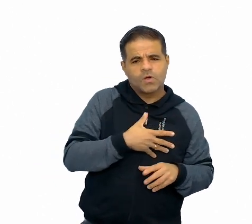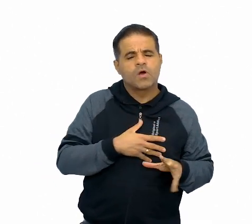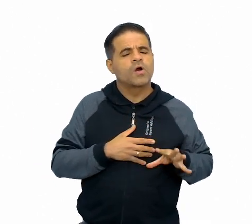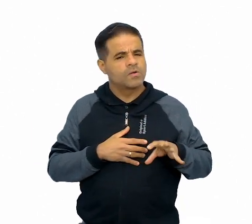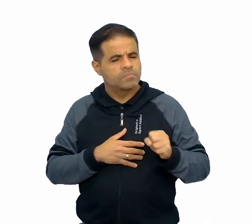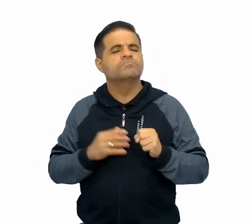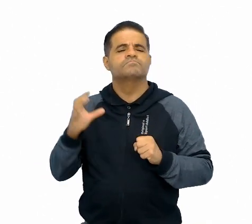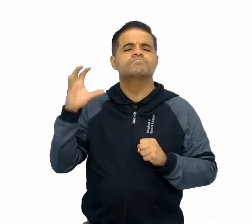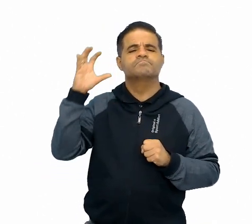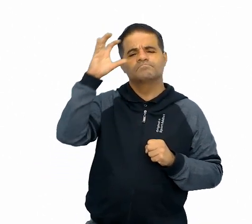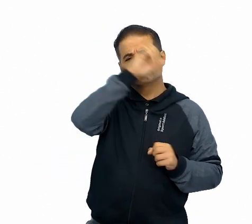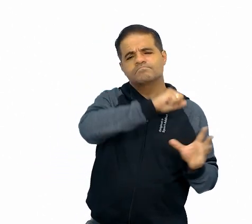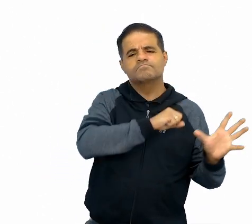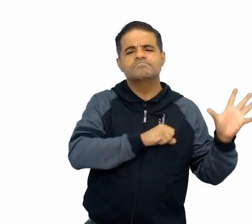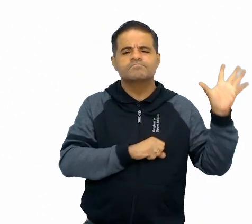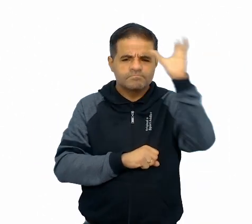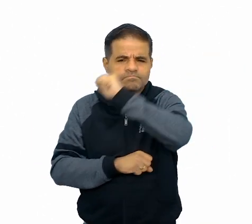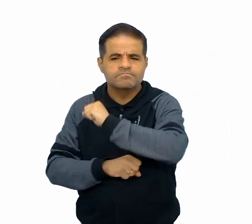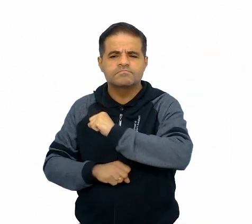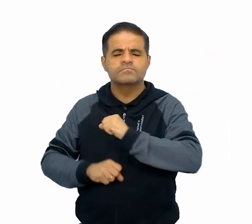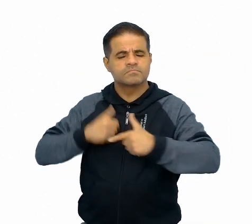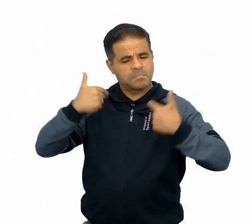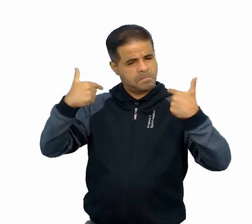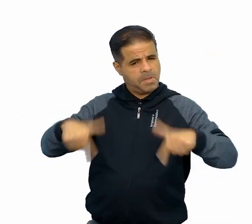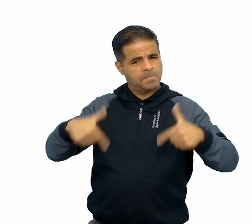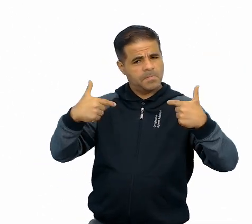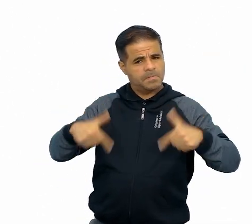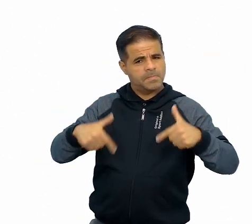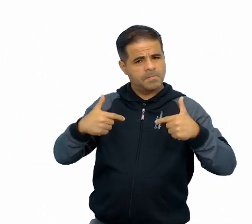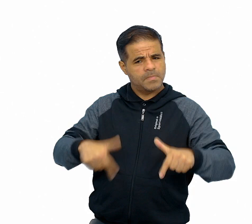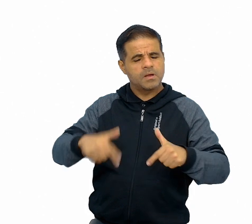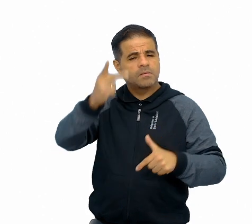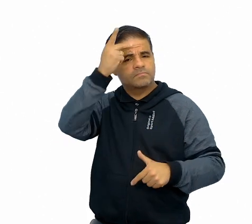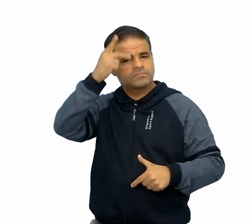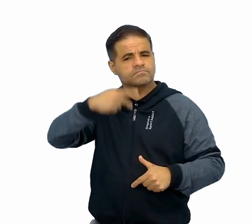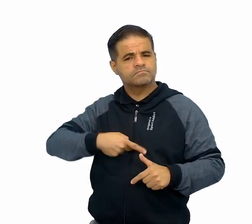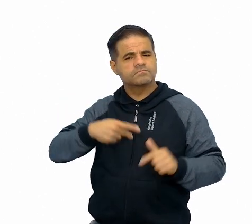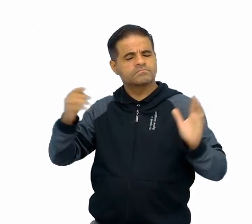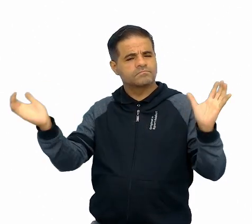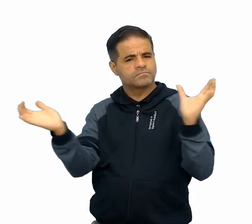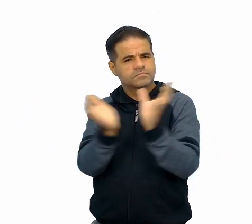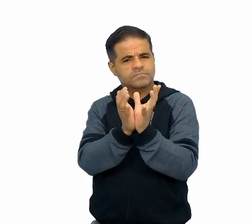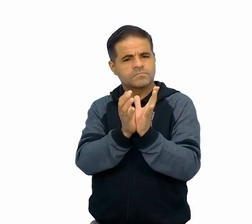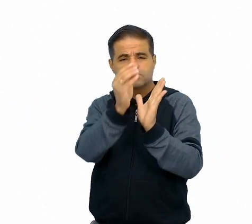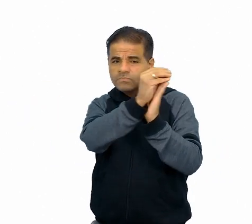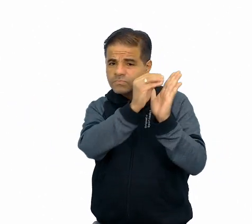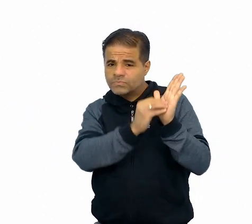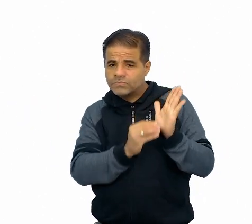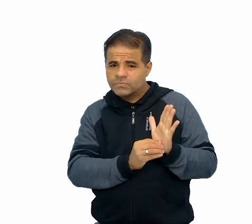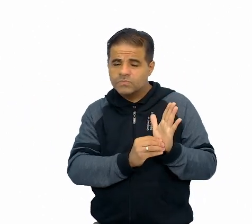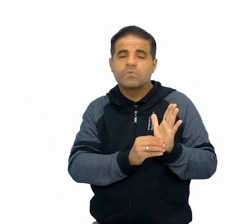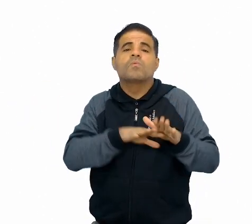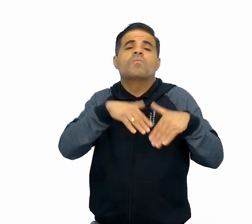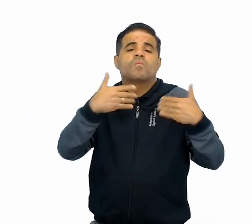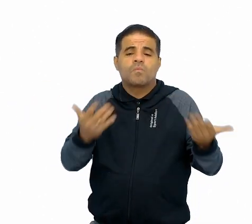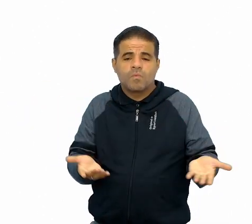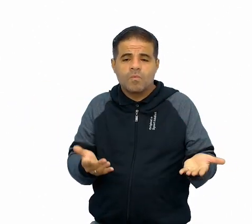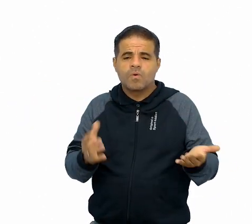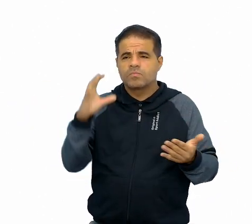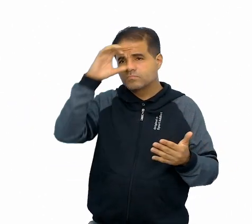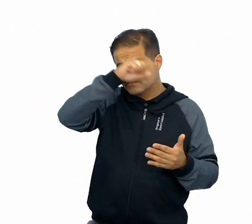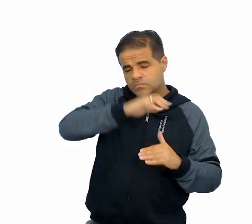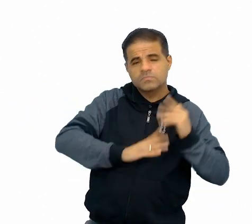novos aprendizados. E o trabalho individual, que é um momento de constatar de fato quais foram as